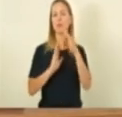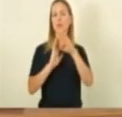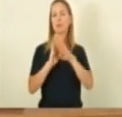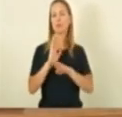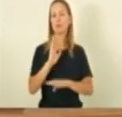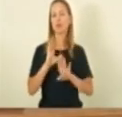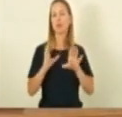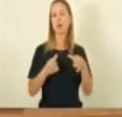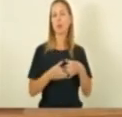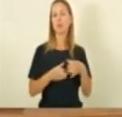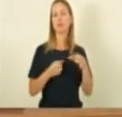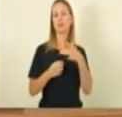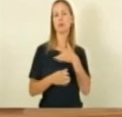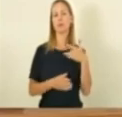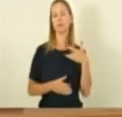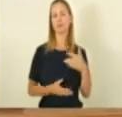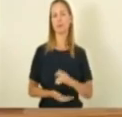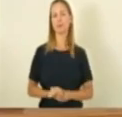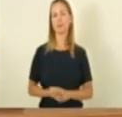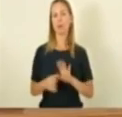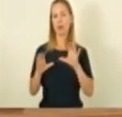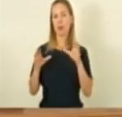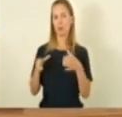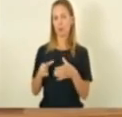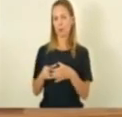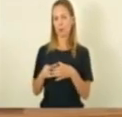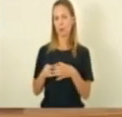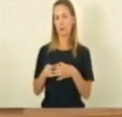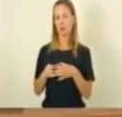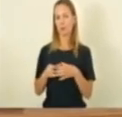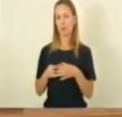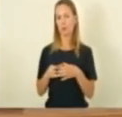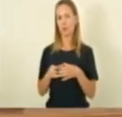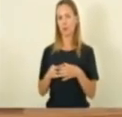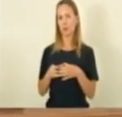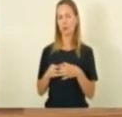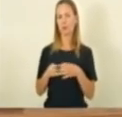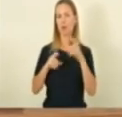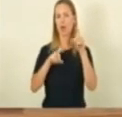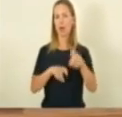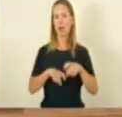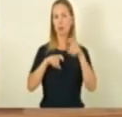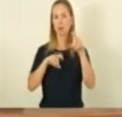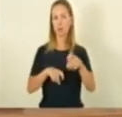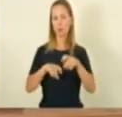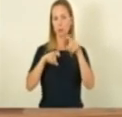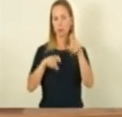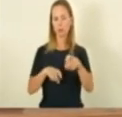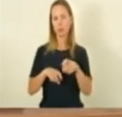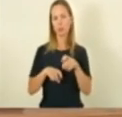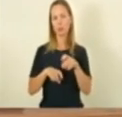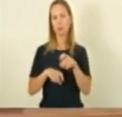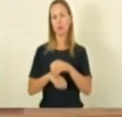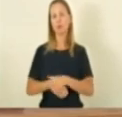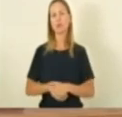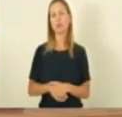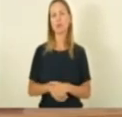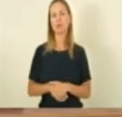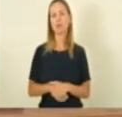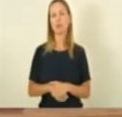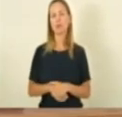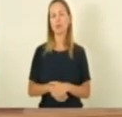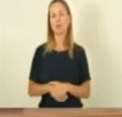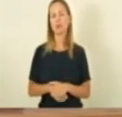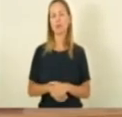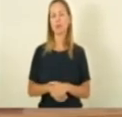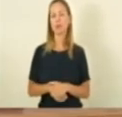Saúde. A Comissão de Agricultura, lá onde